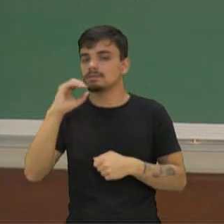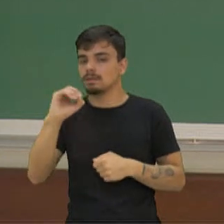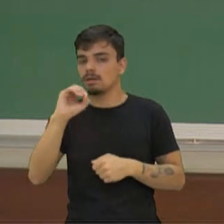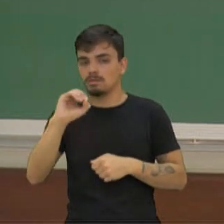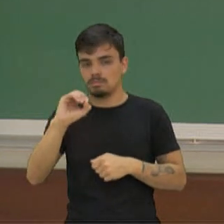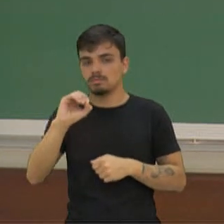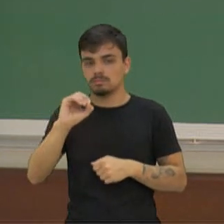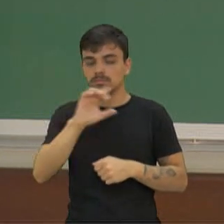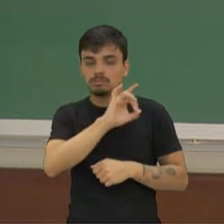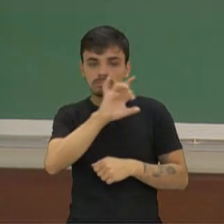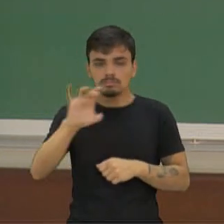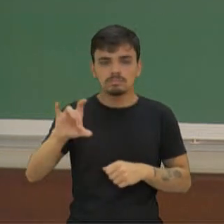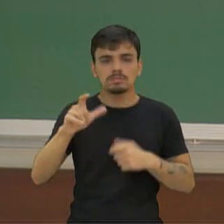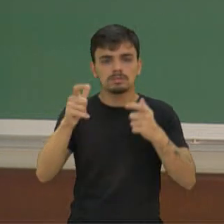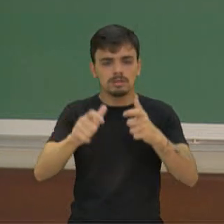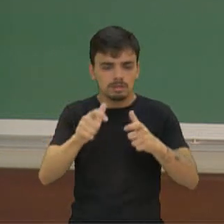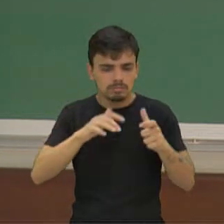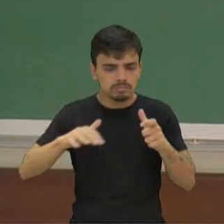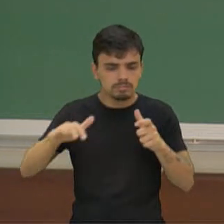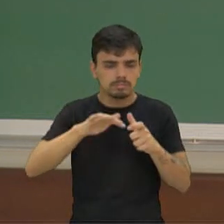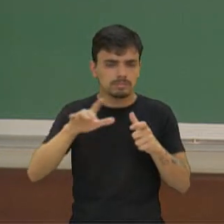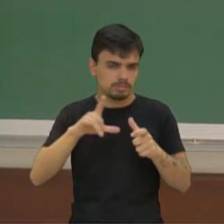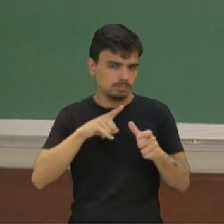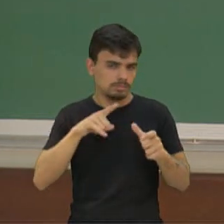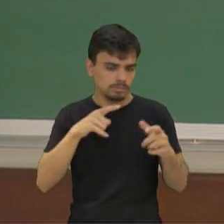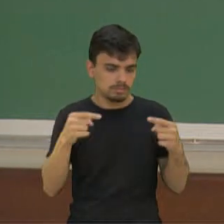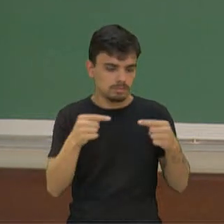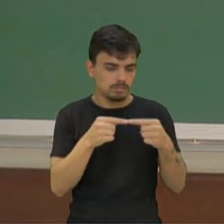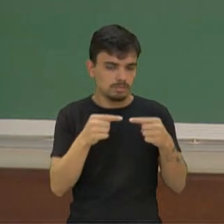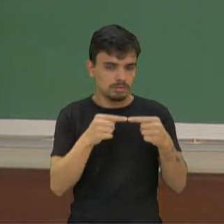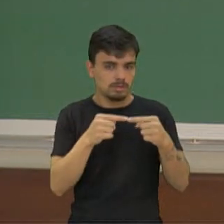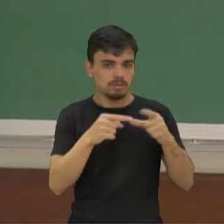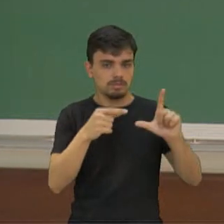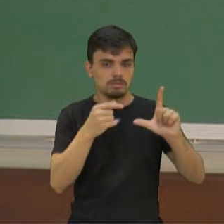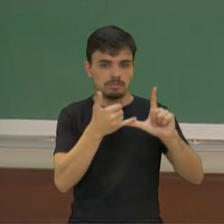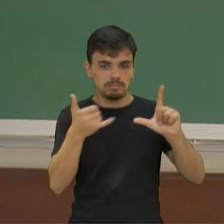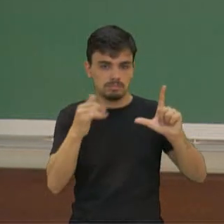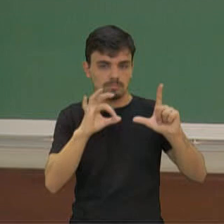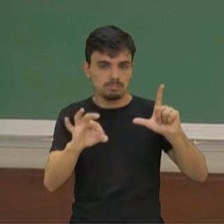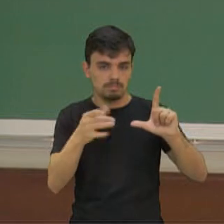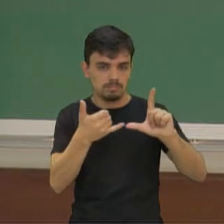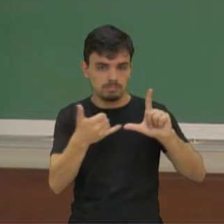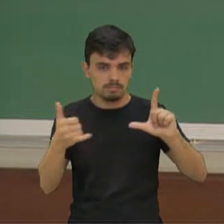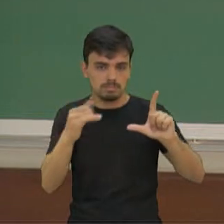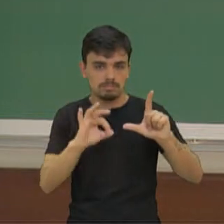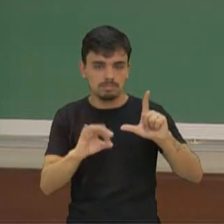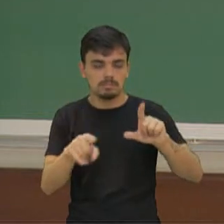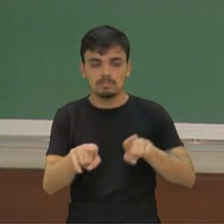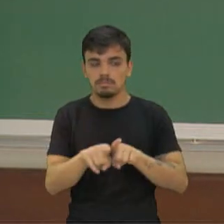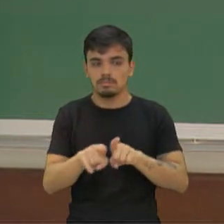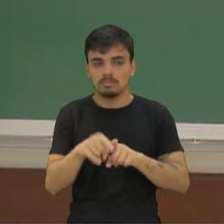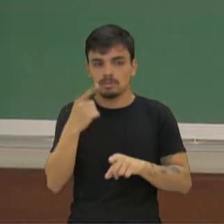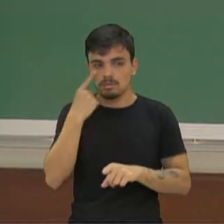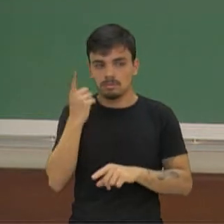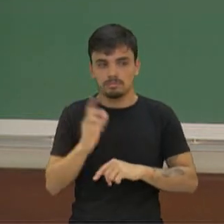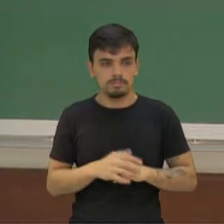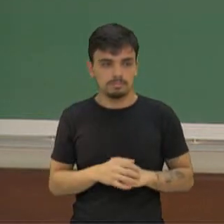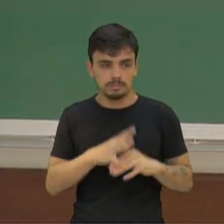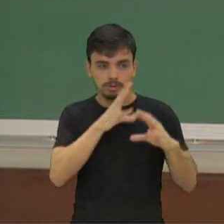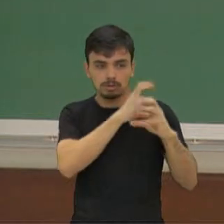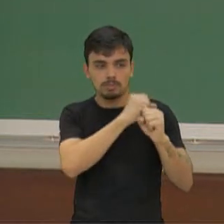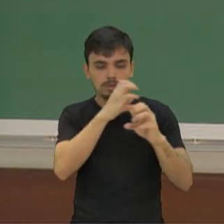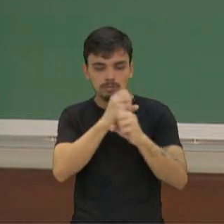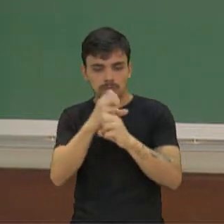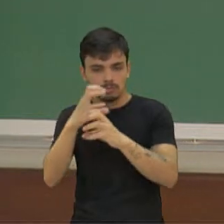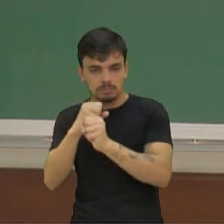cada tensão de cada par de pontos. Então, somando o AB mais o BC, mais o CD, mais o AD, igual a